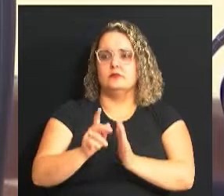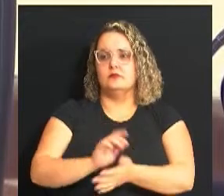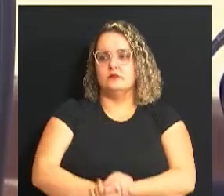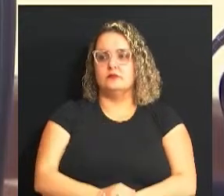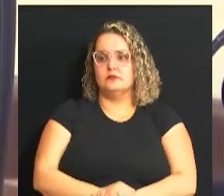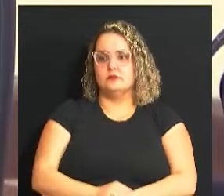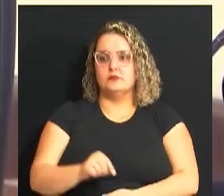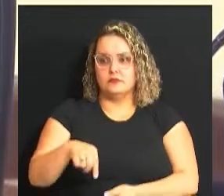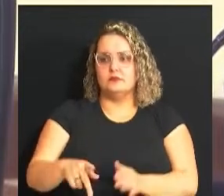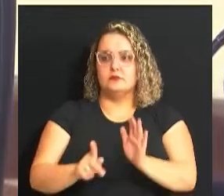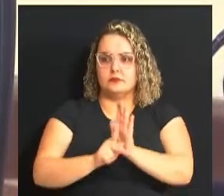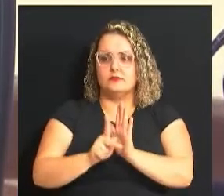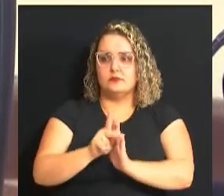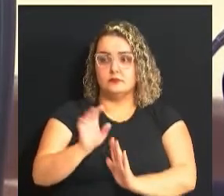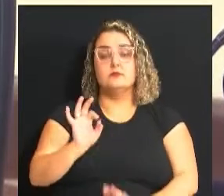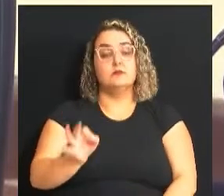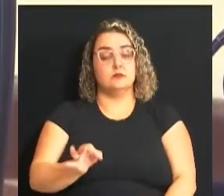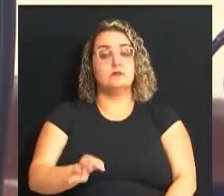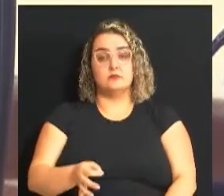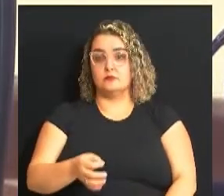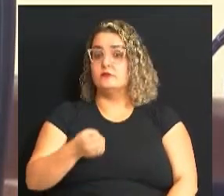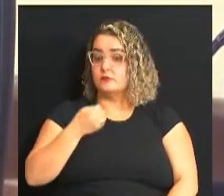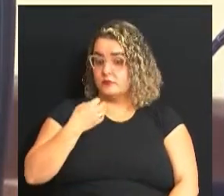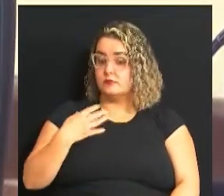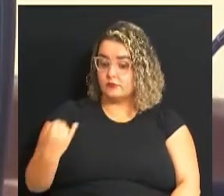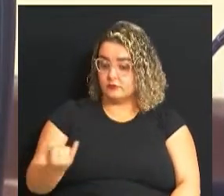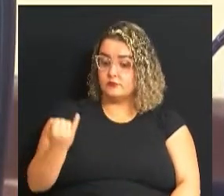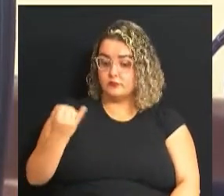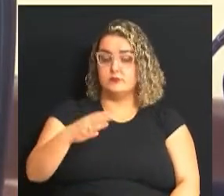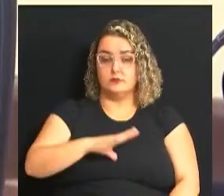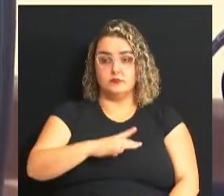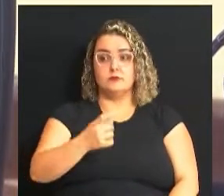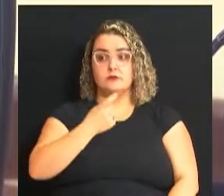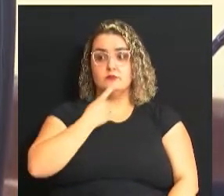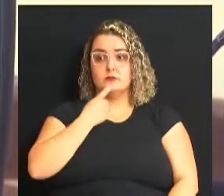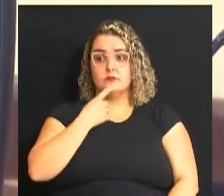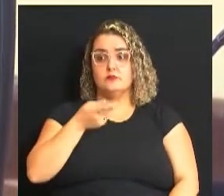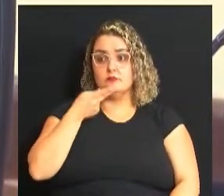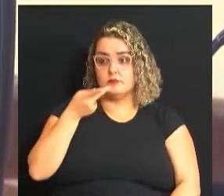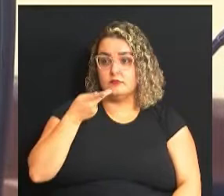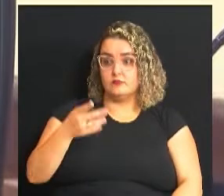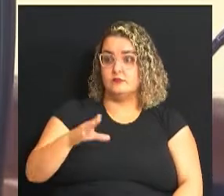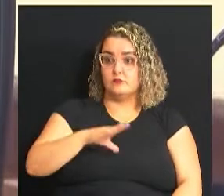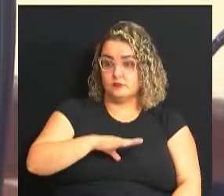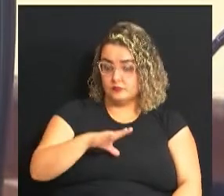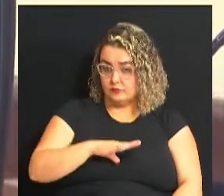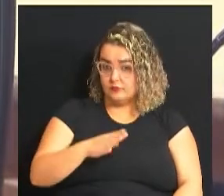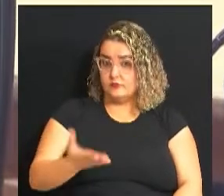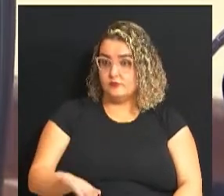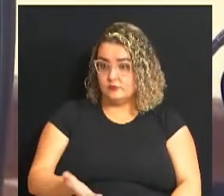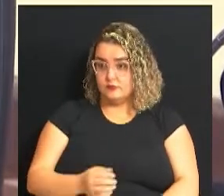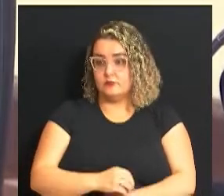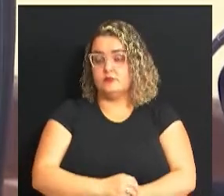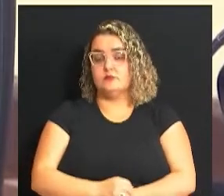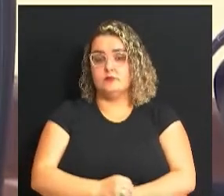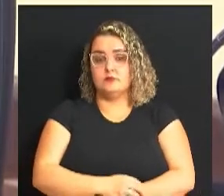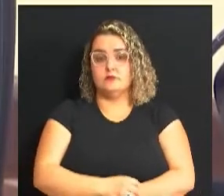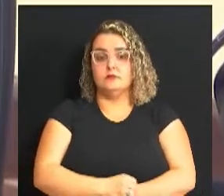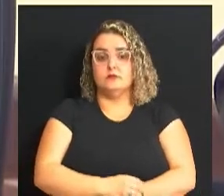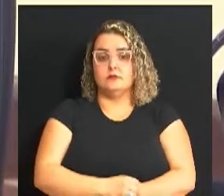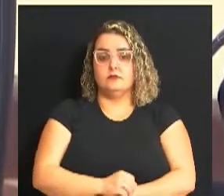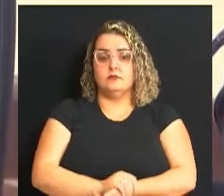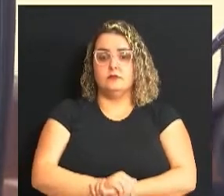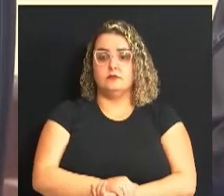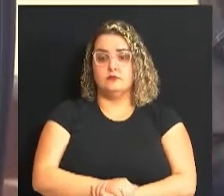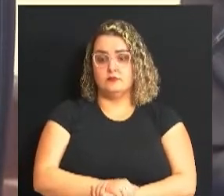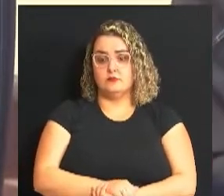projeto, com certeza, é um projeto importante para a cidade. A gente está falando de uma cidade, né, que acaba